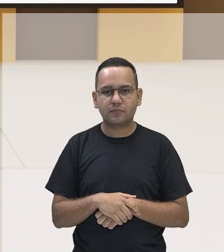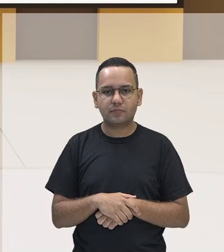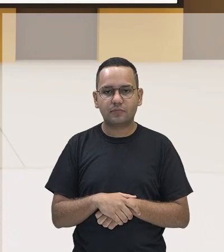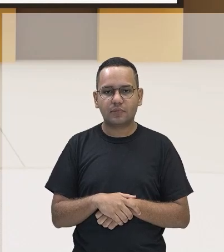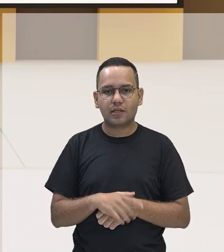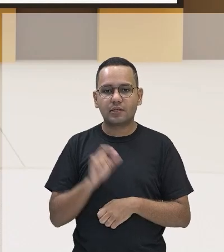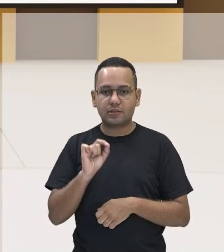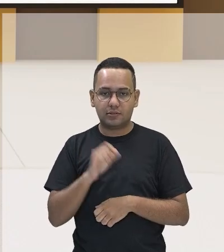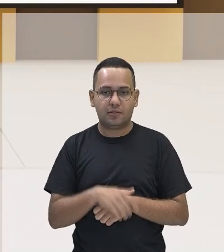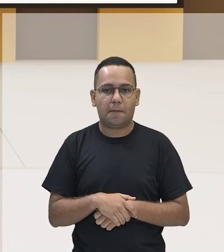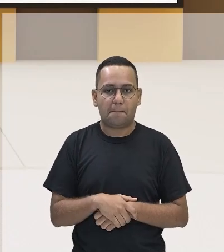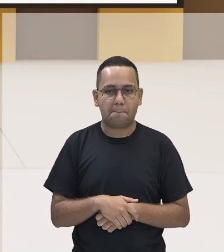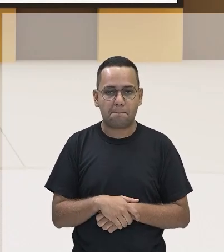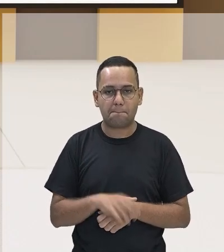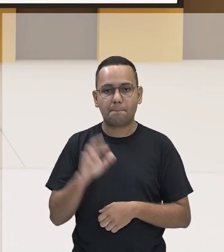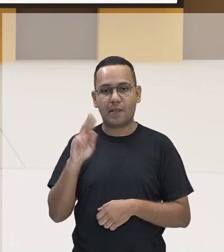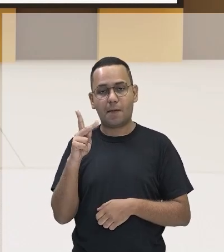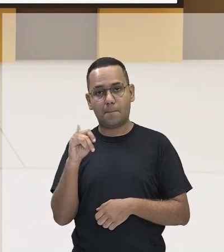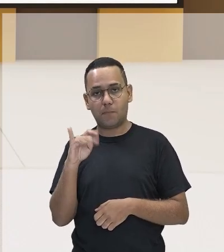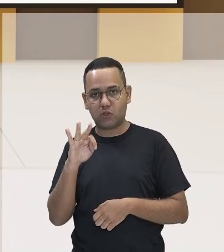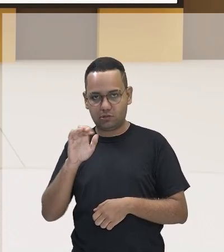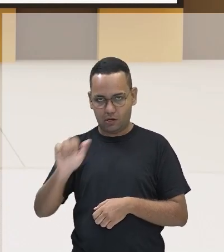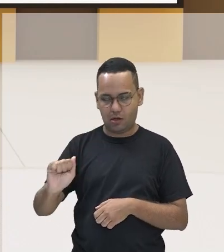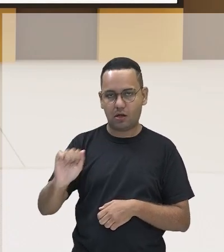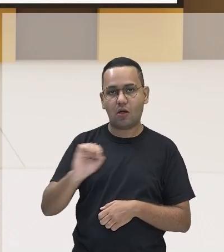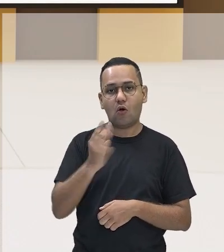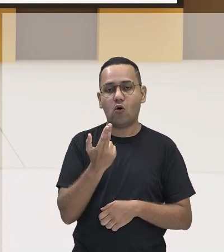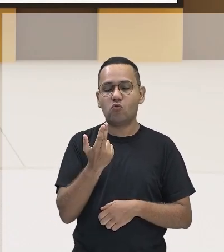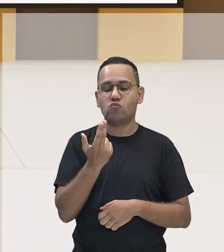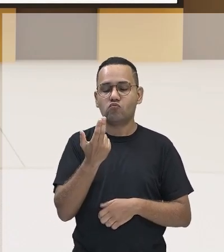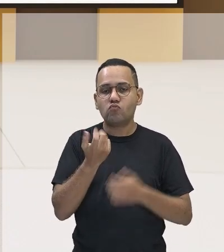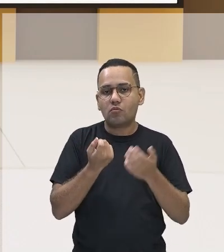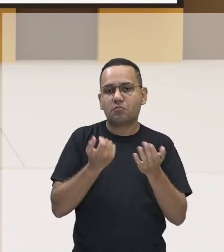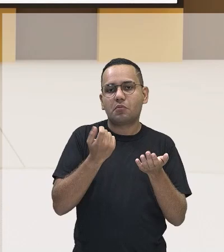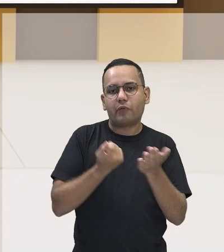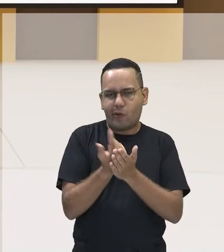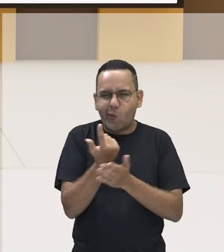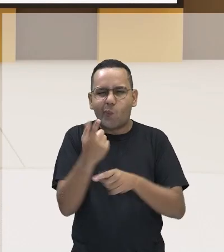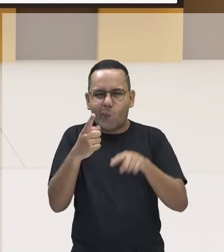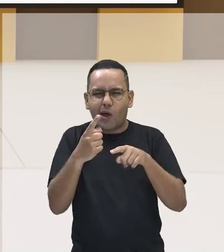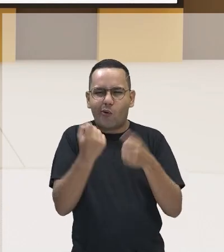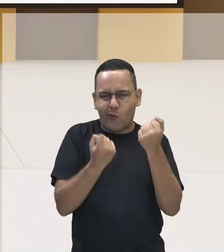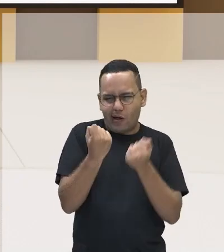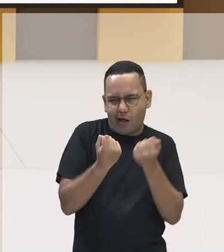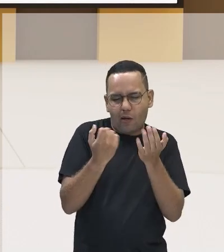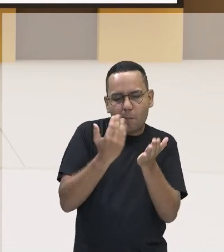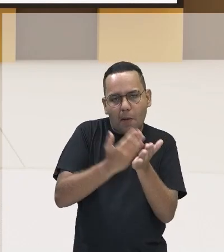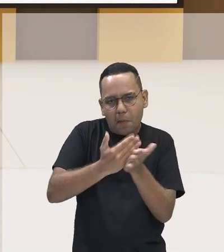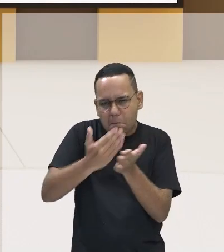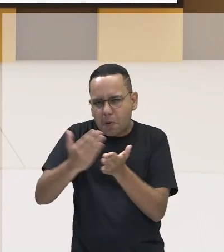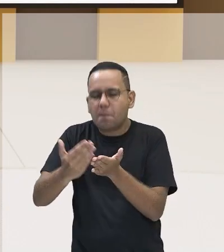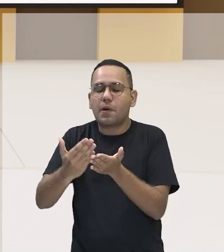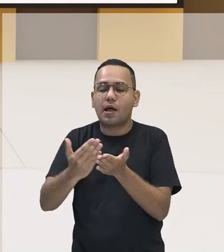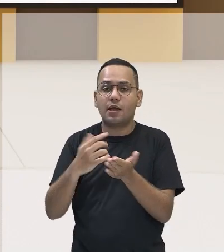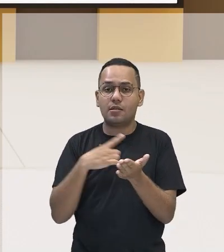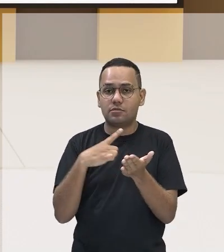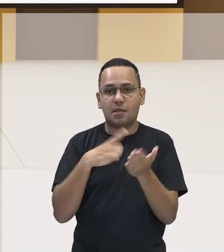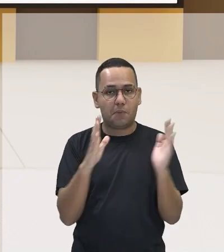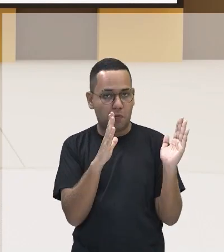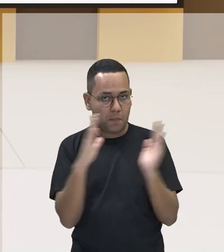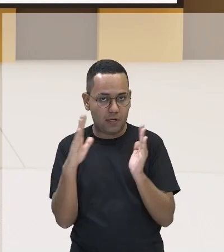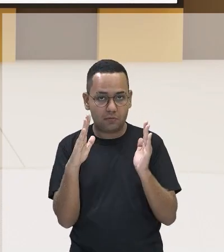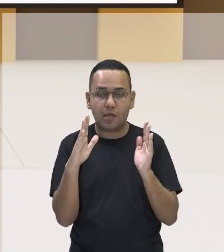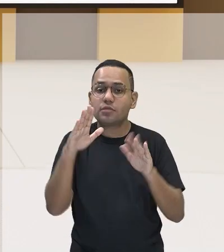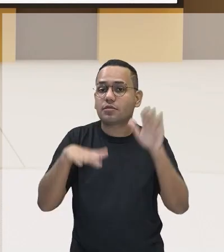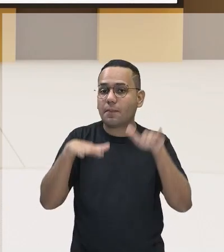de automóveis, podem acumular uma quantidade significativa de juros ao longo do tempo, especialmente se as taxas de juros